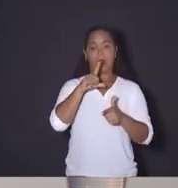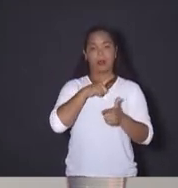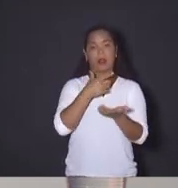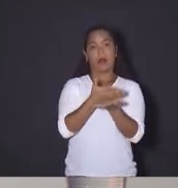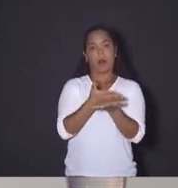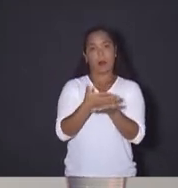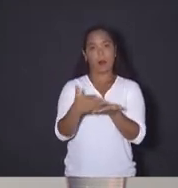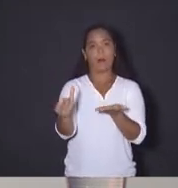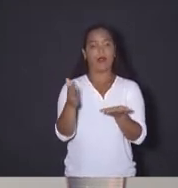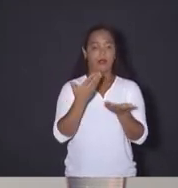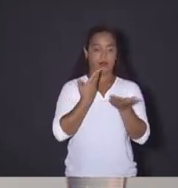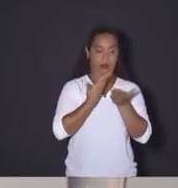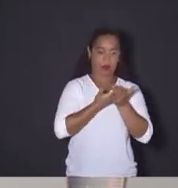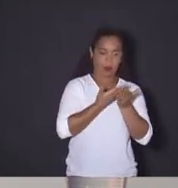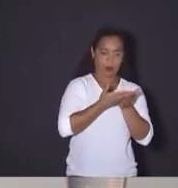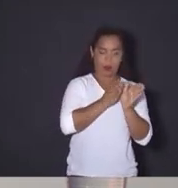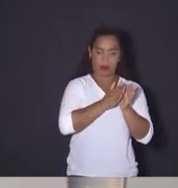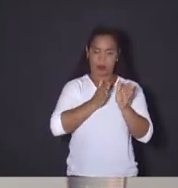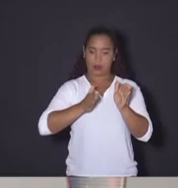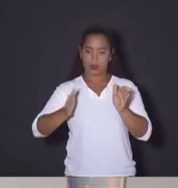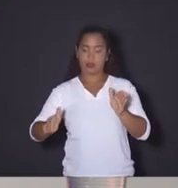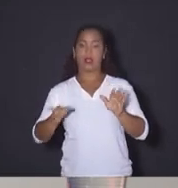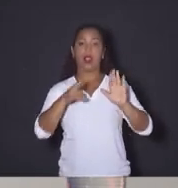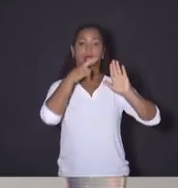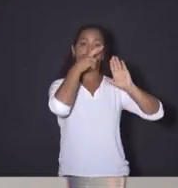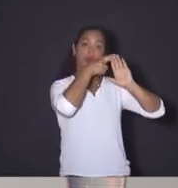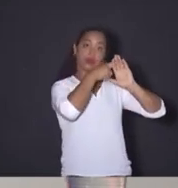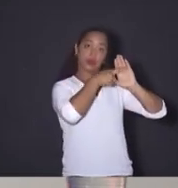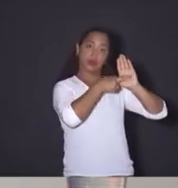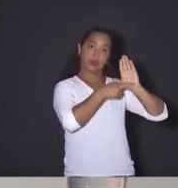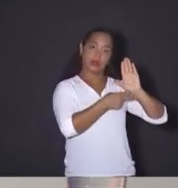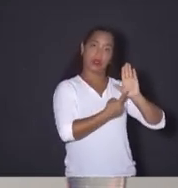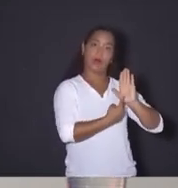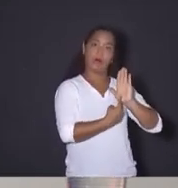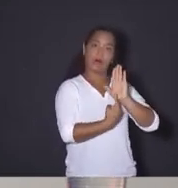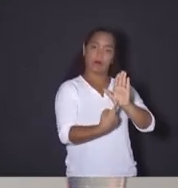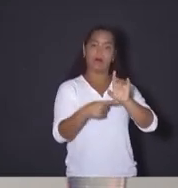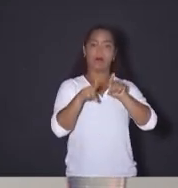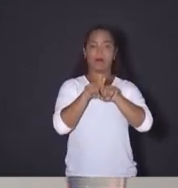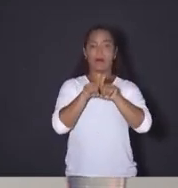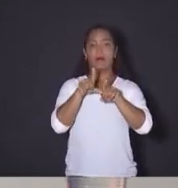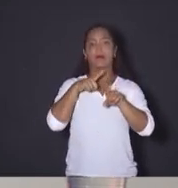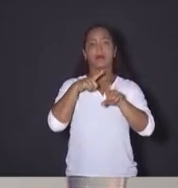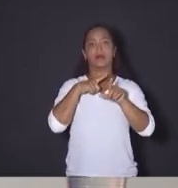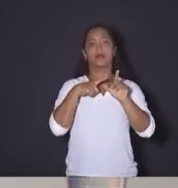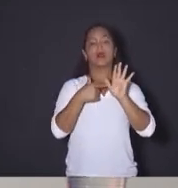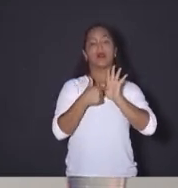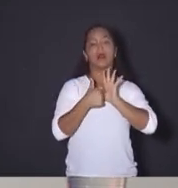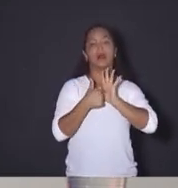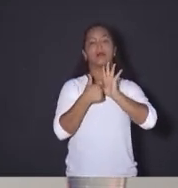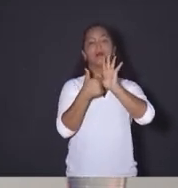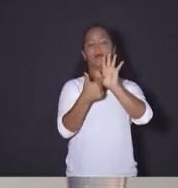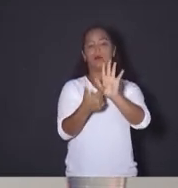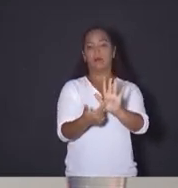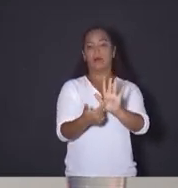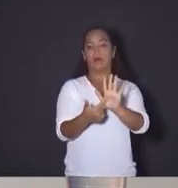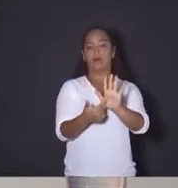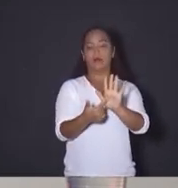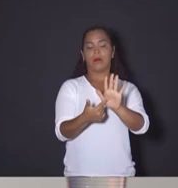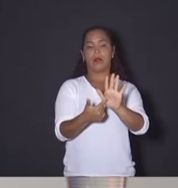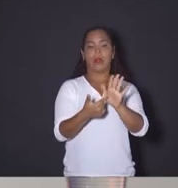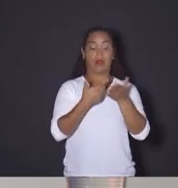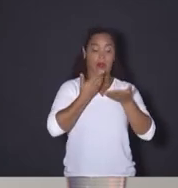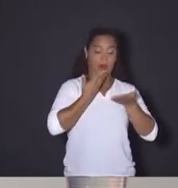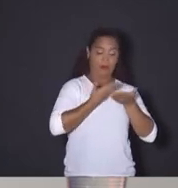e continuada eo que é a resolução traz ainda são as frentes formativas na ponta dando para enquanto